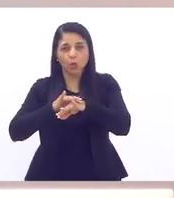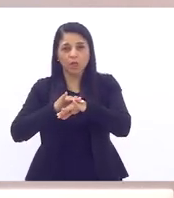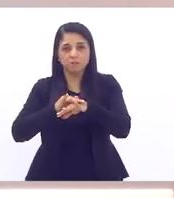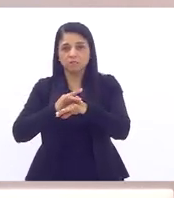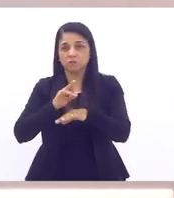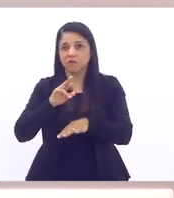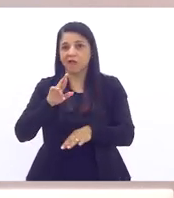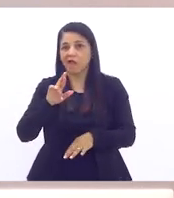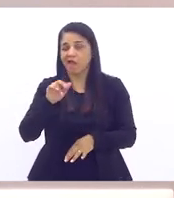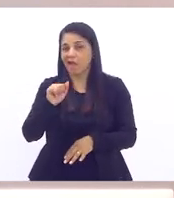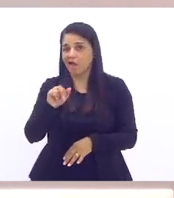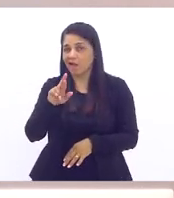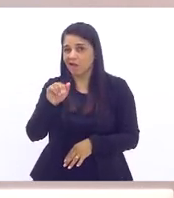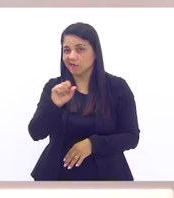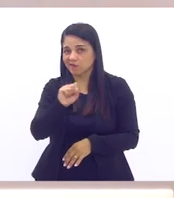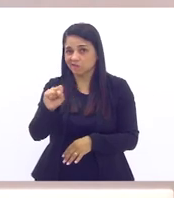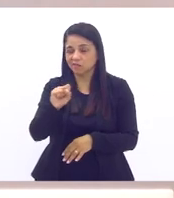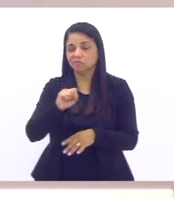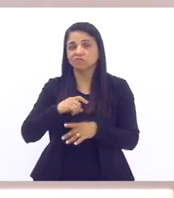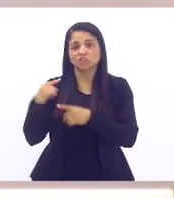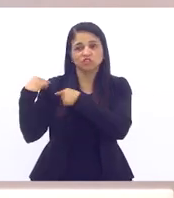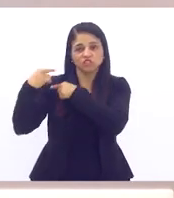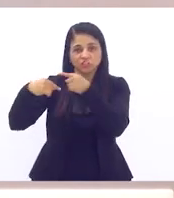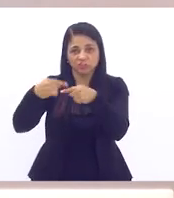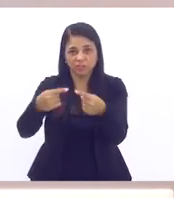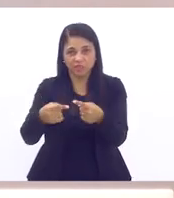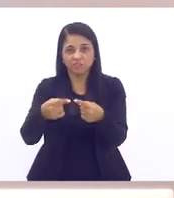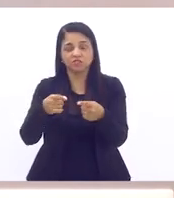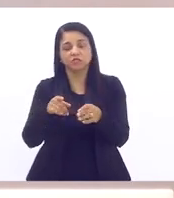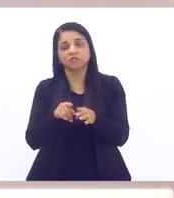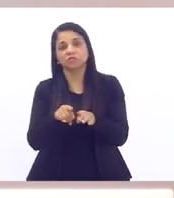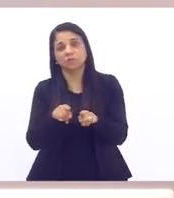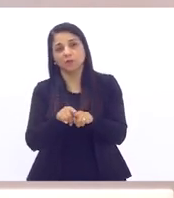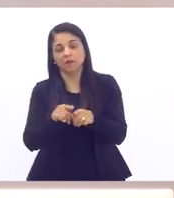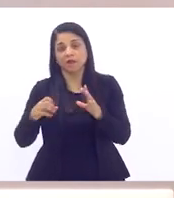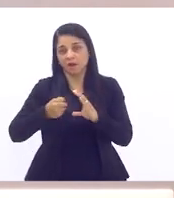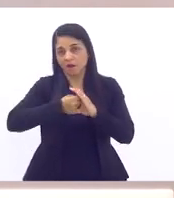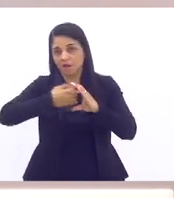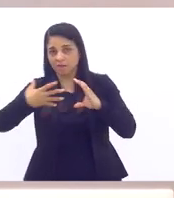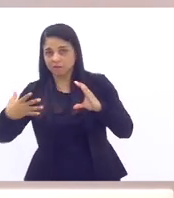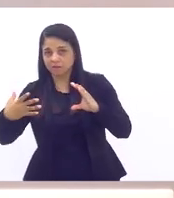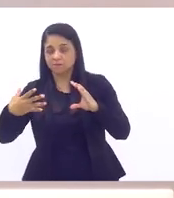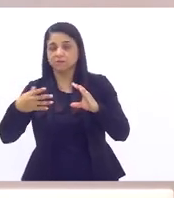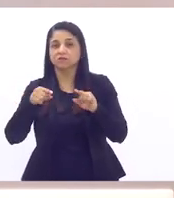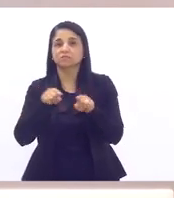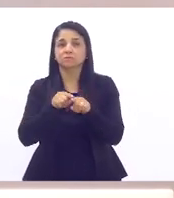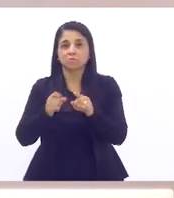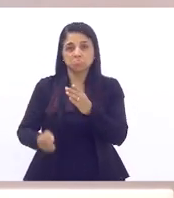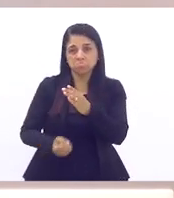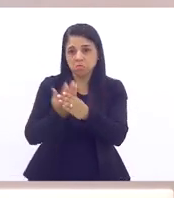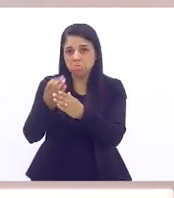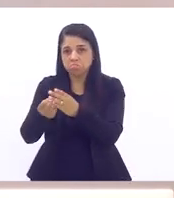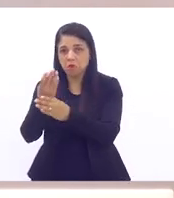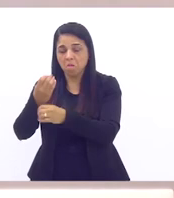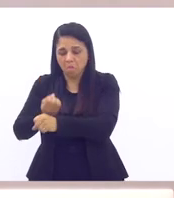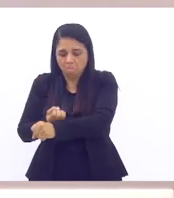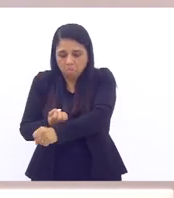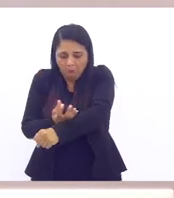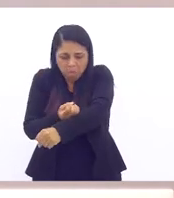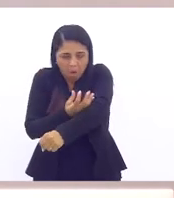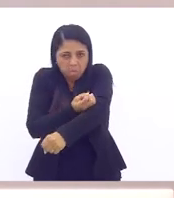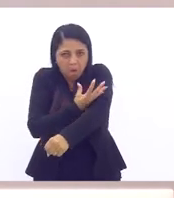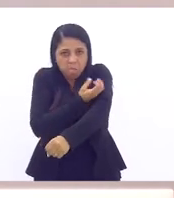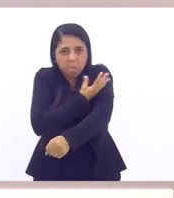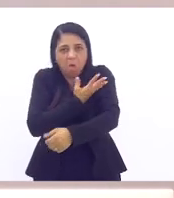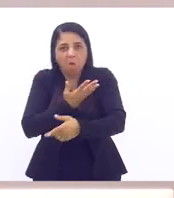com causas genéticas ou alto imunes cuja principal característica da forma congênita é o aparecimento de bolhas espontâneas ou